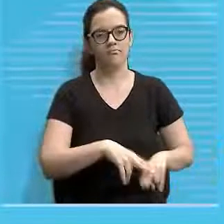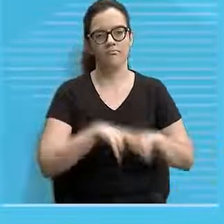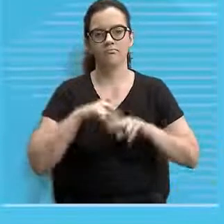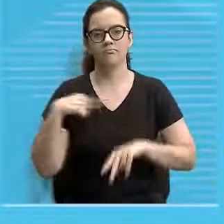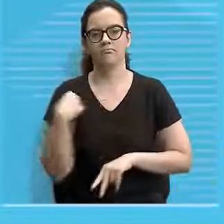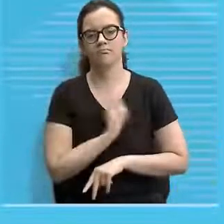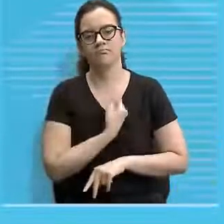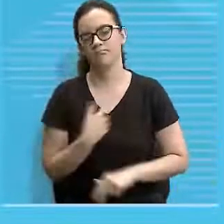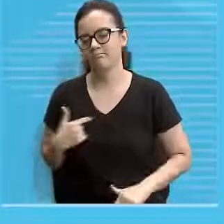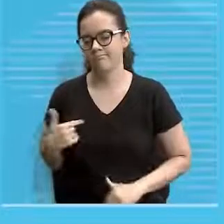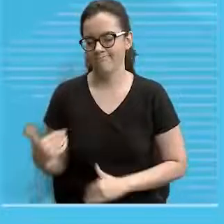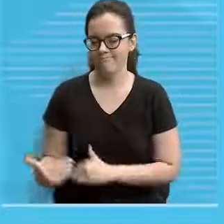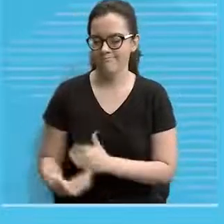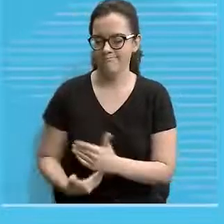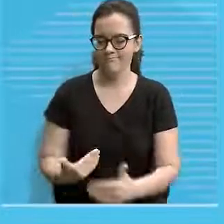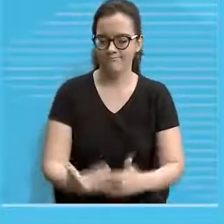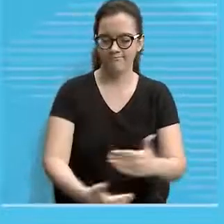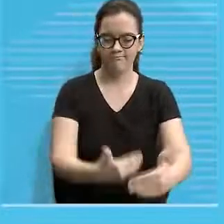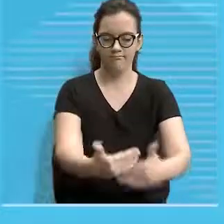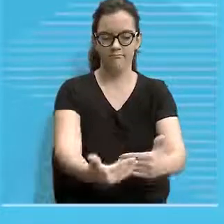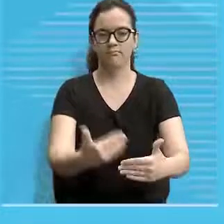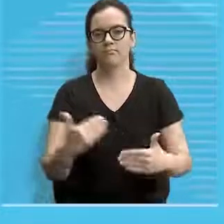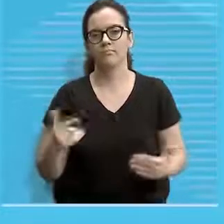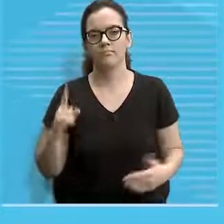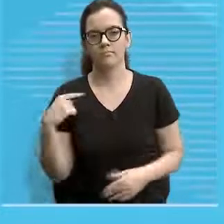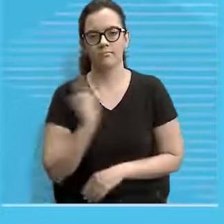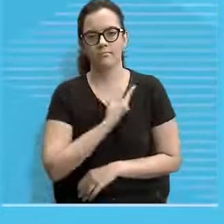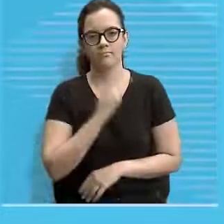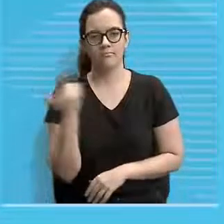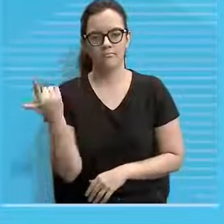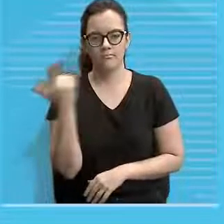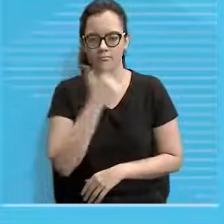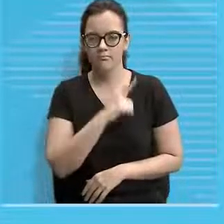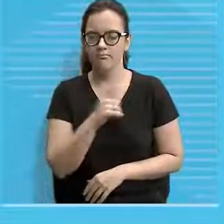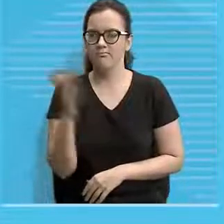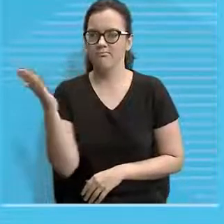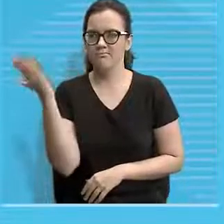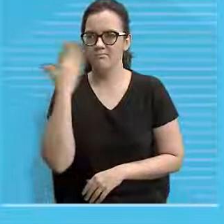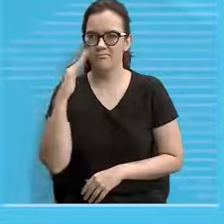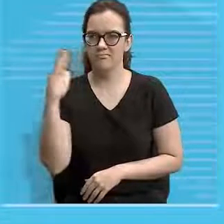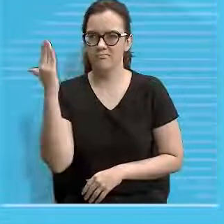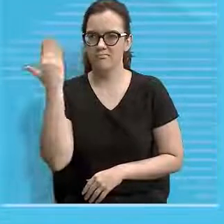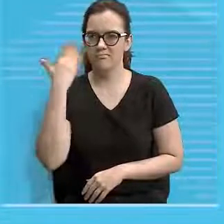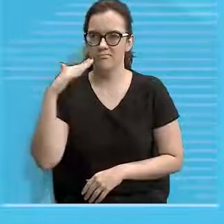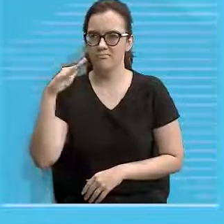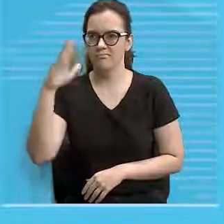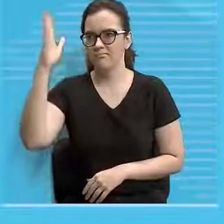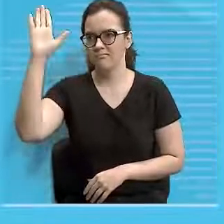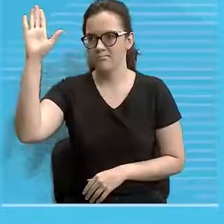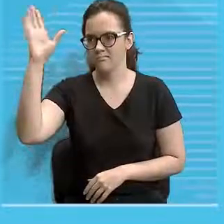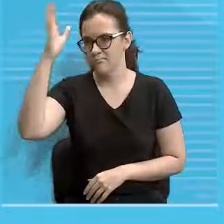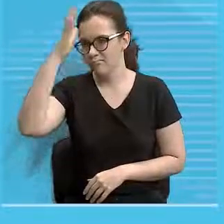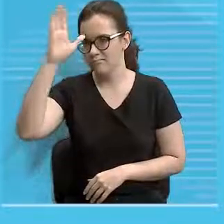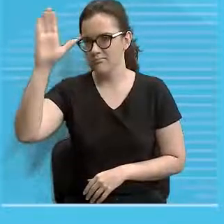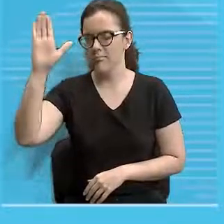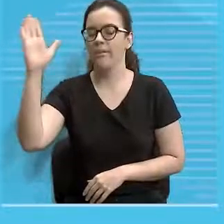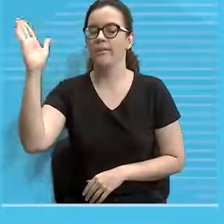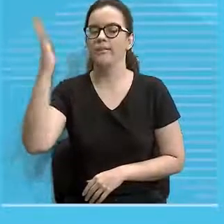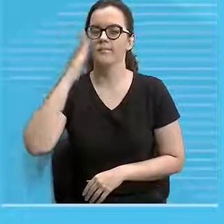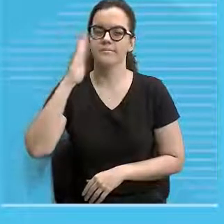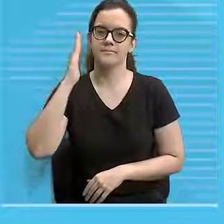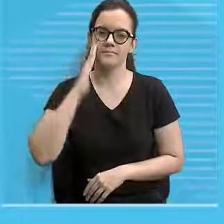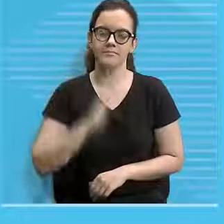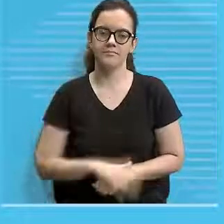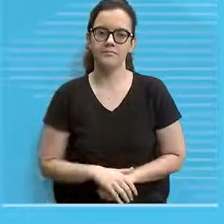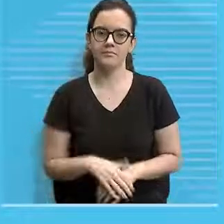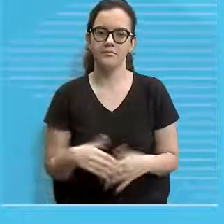assimilando a nossa cultura e tentando entender quem nós somos, tá certo? Então, a identidade, ela tem aqui